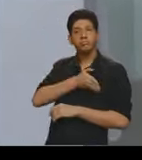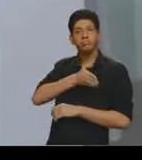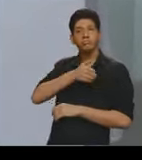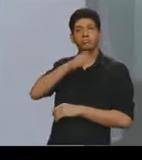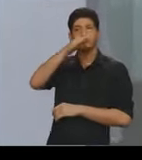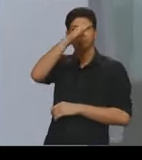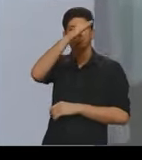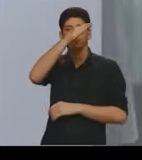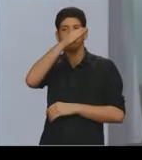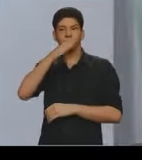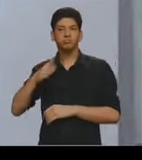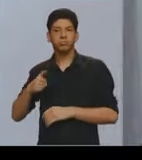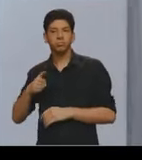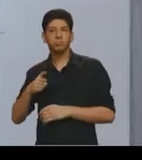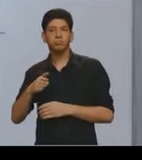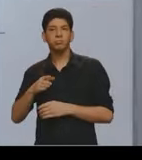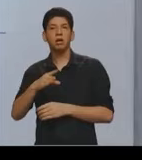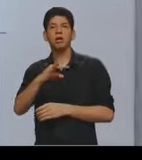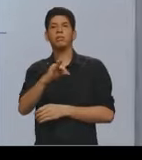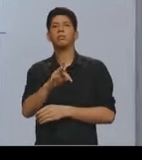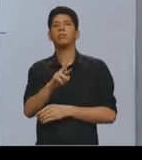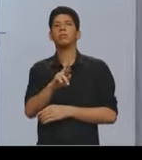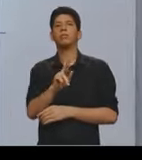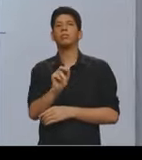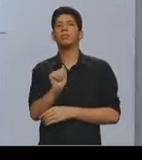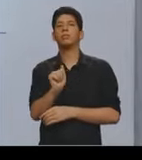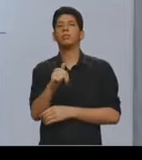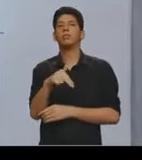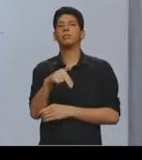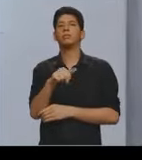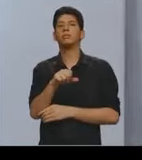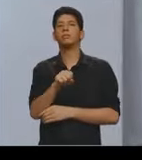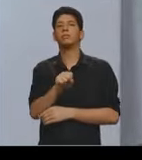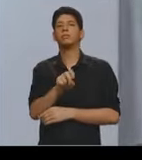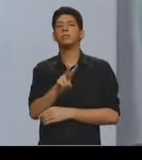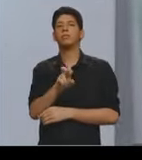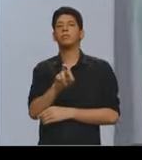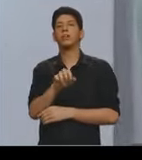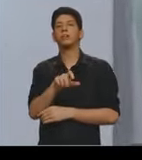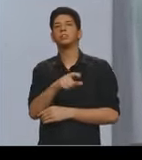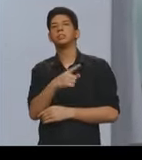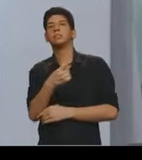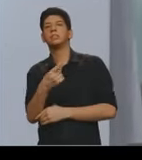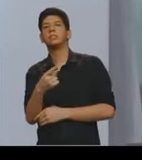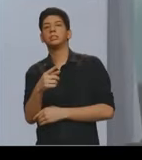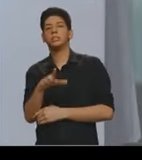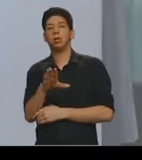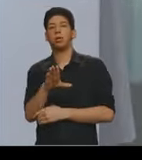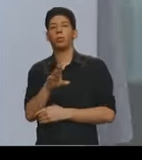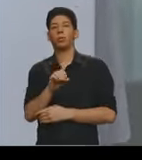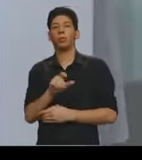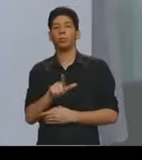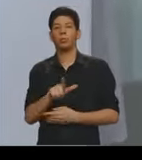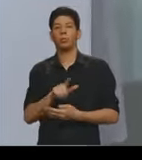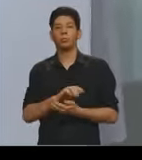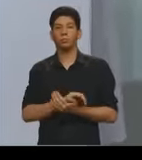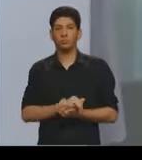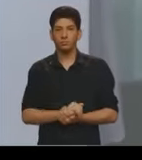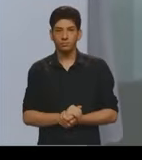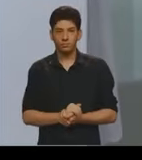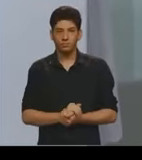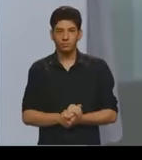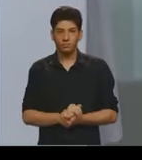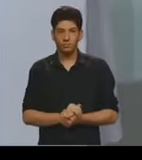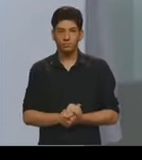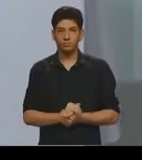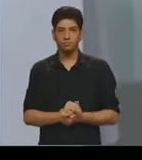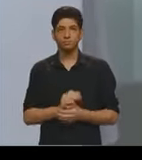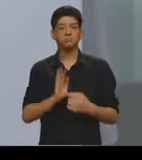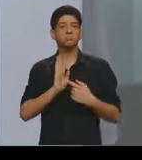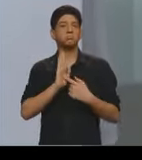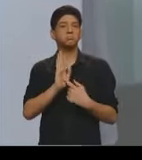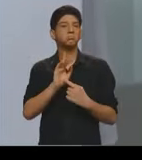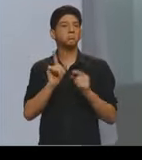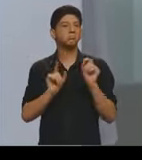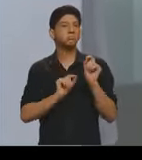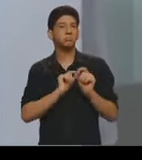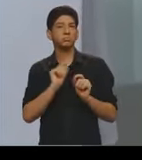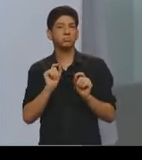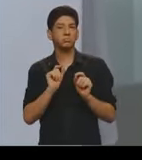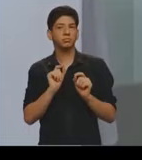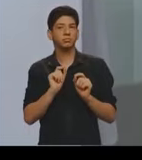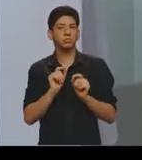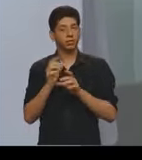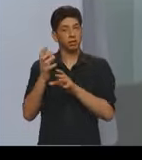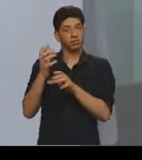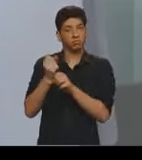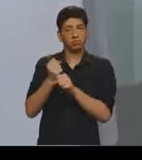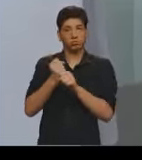2 retas transversais, Então, ele mostra, que a medida